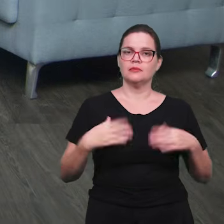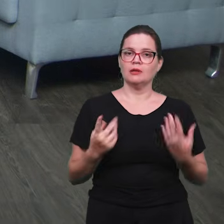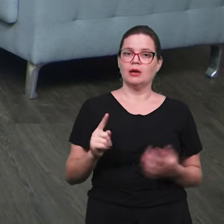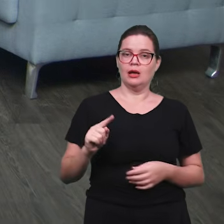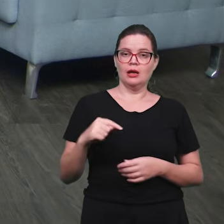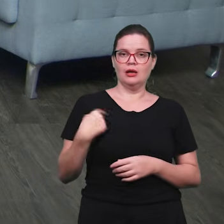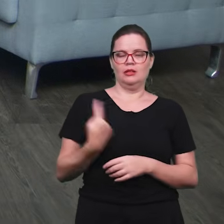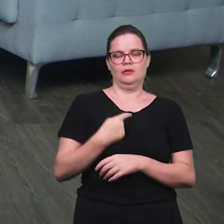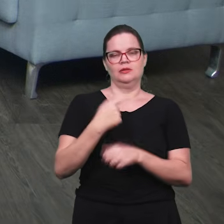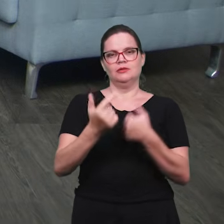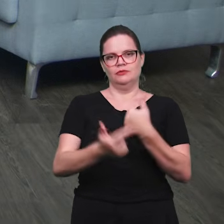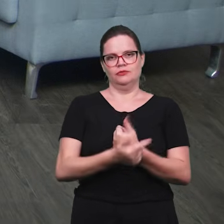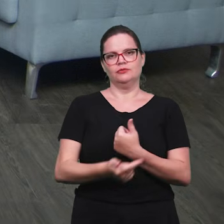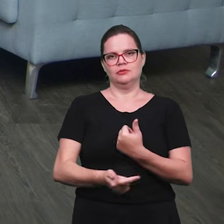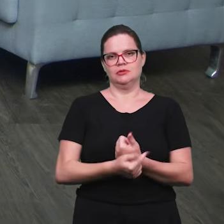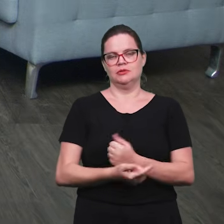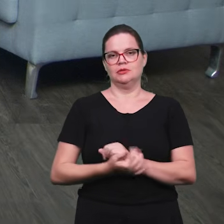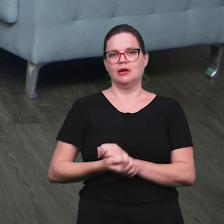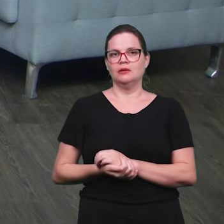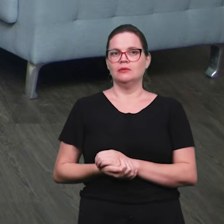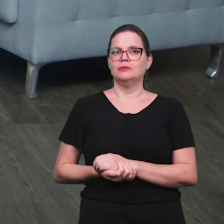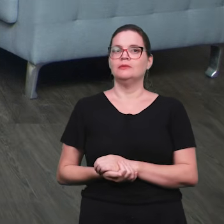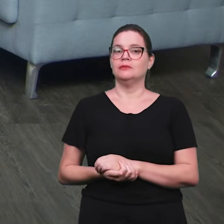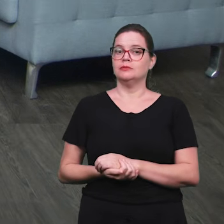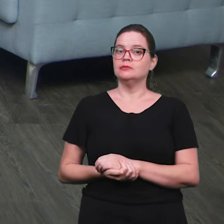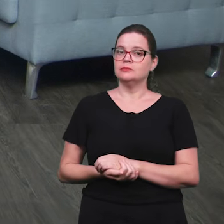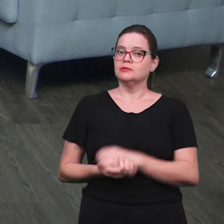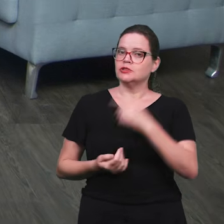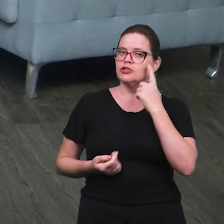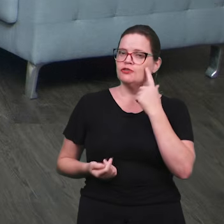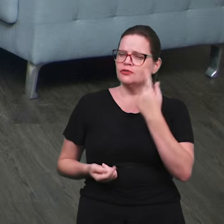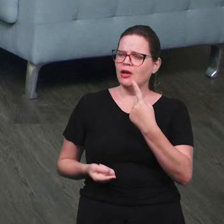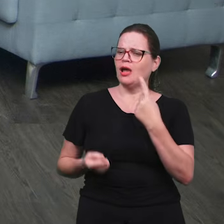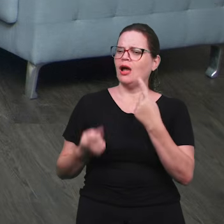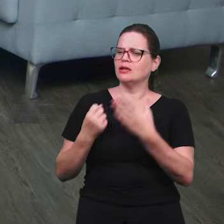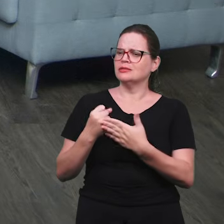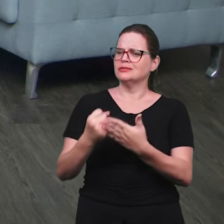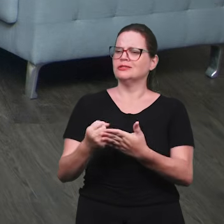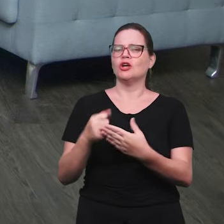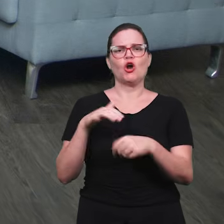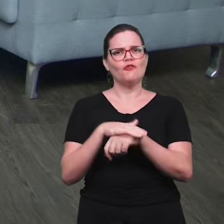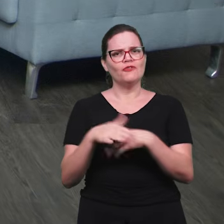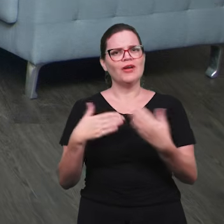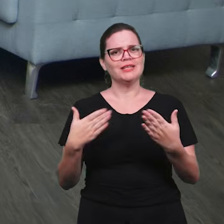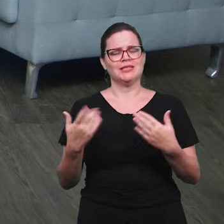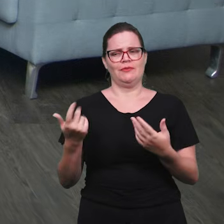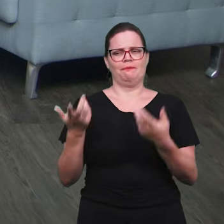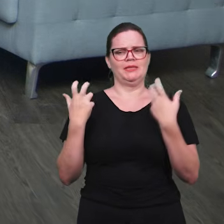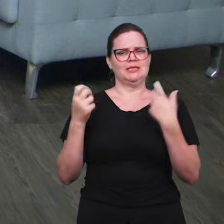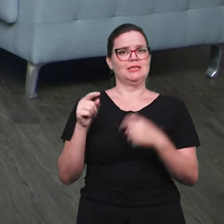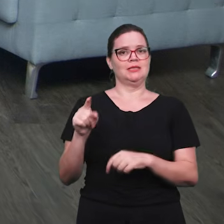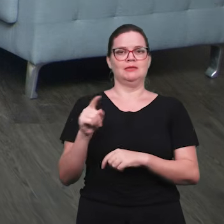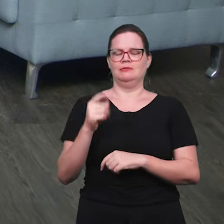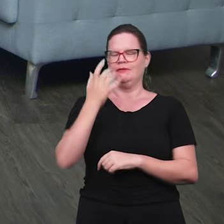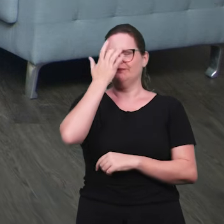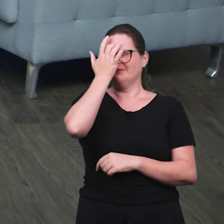esse é o nosso papel, né? De ouvir, assistir, vai lá ver, conversa, você vai